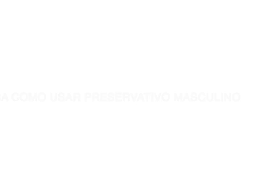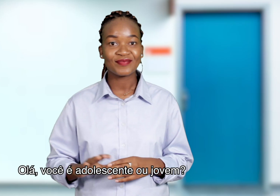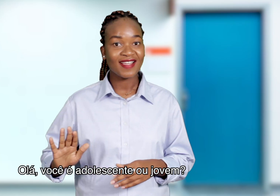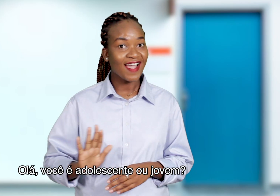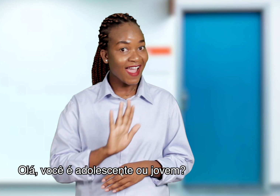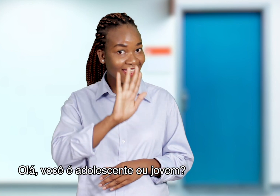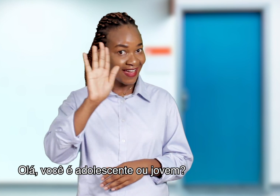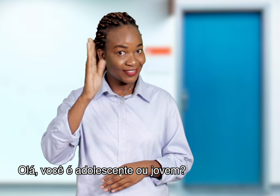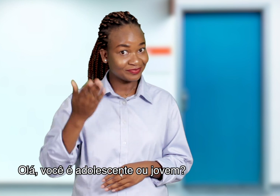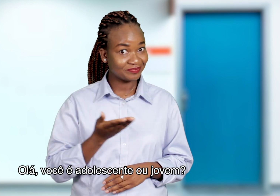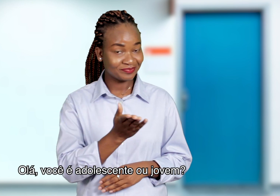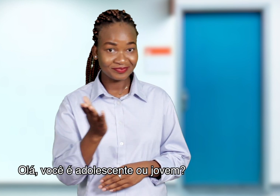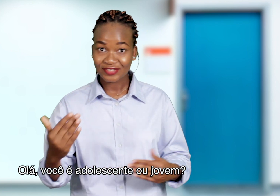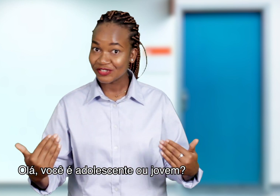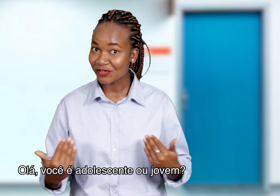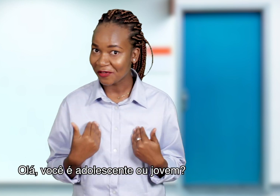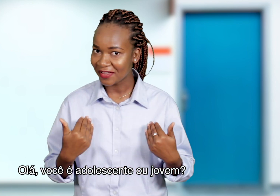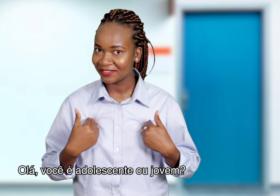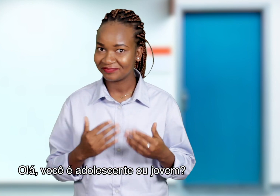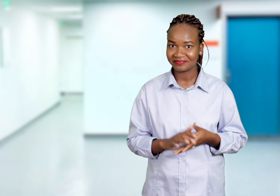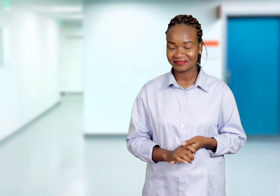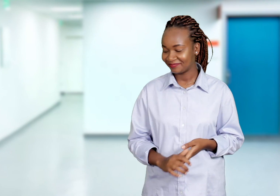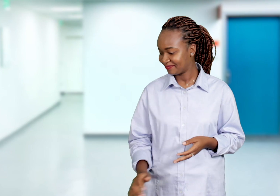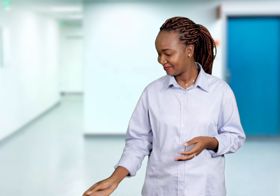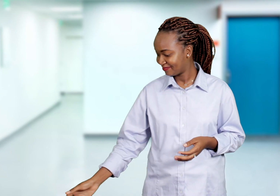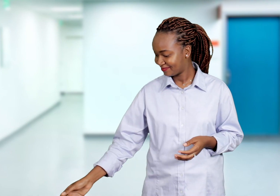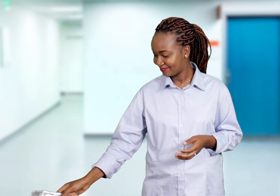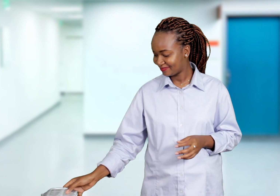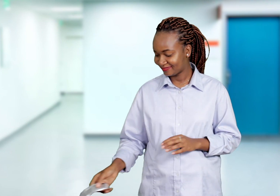Olá! Você é adolescente ou jovem?